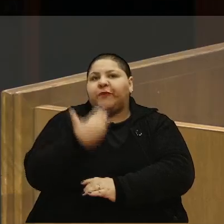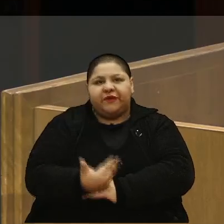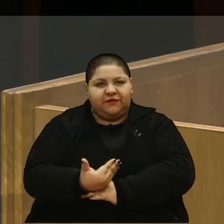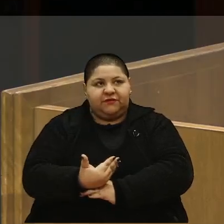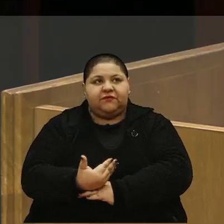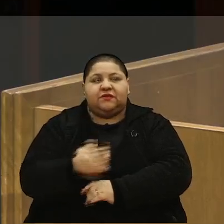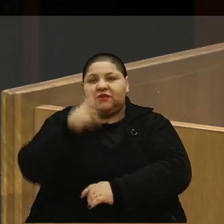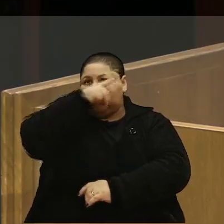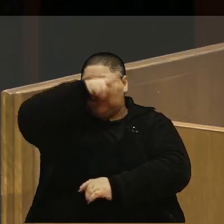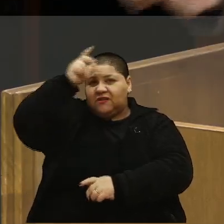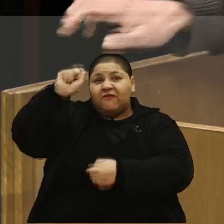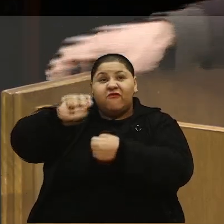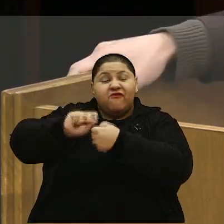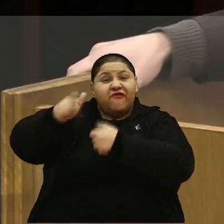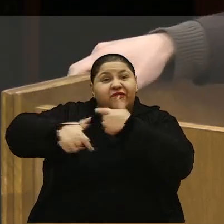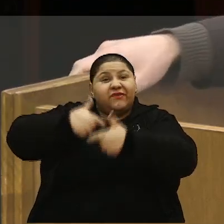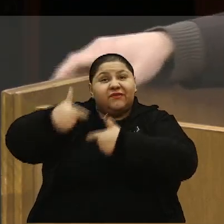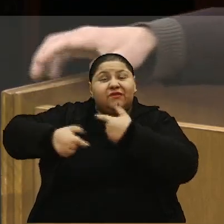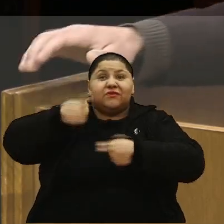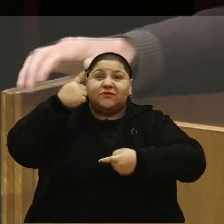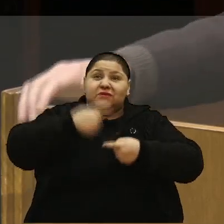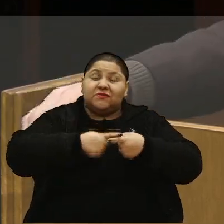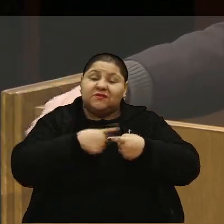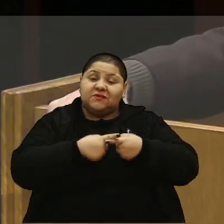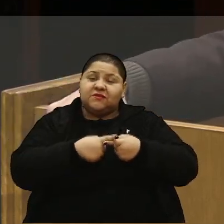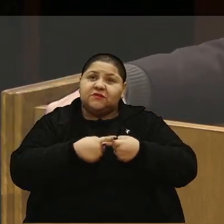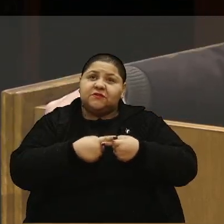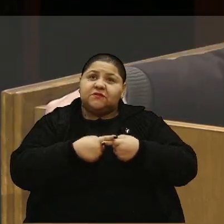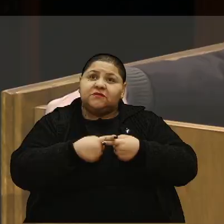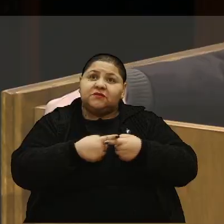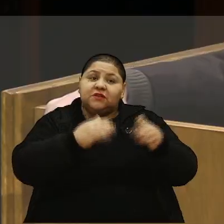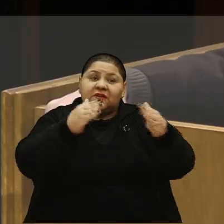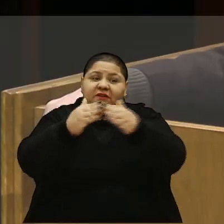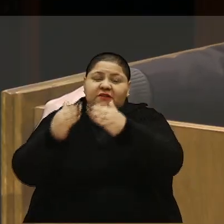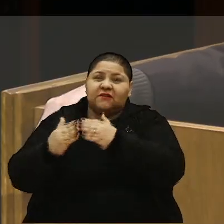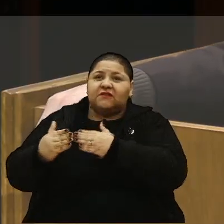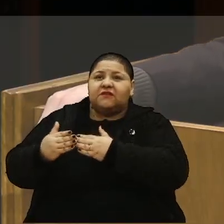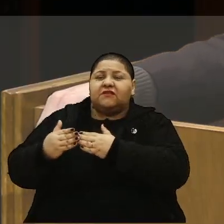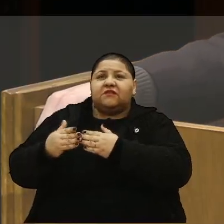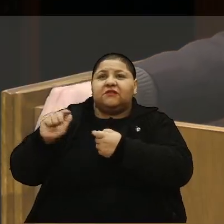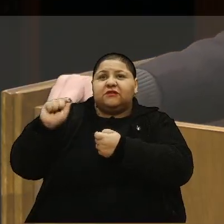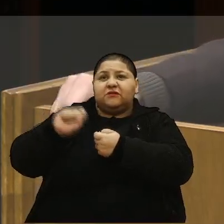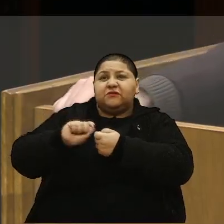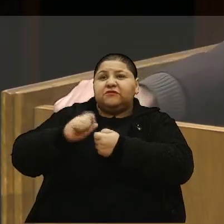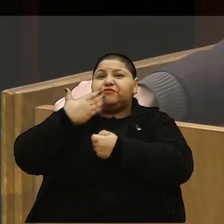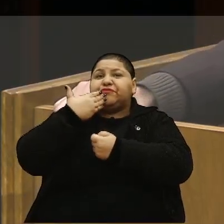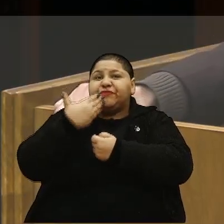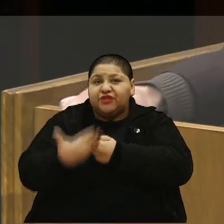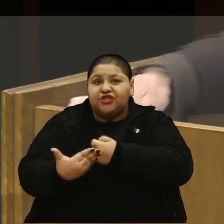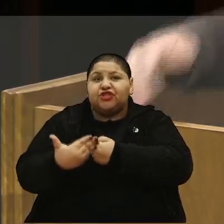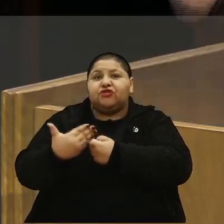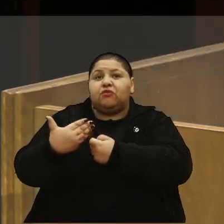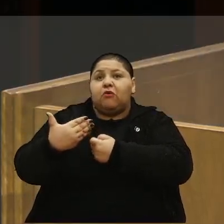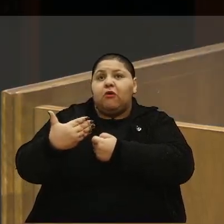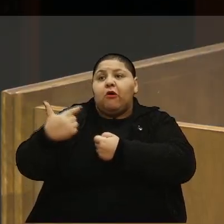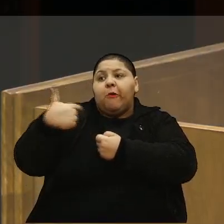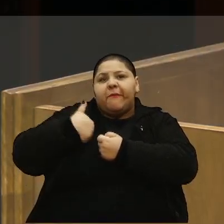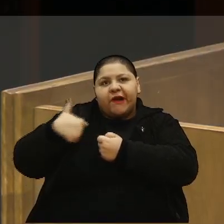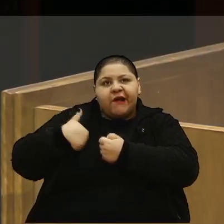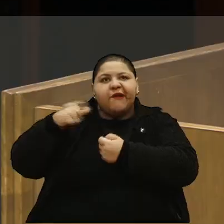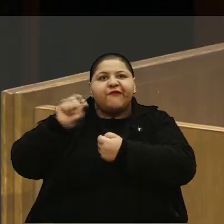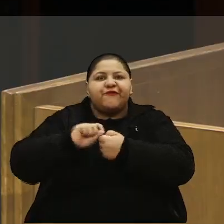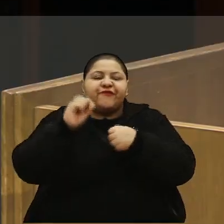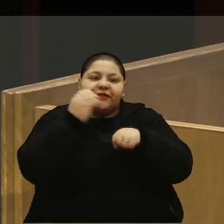A prefeitura fez esse trabalho aí porque os moradores fizeram a reivindicação ao meu gabinete, a gente